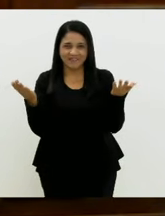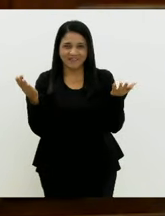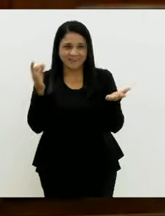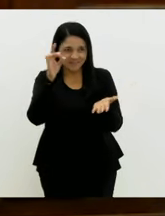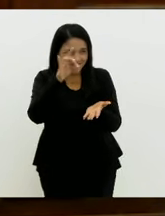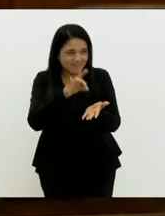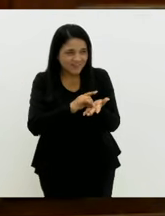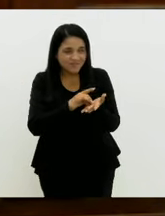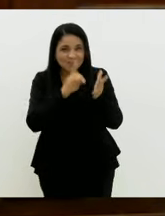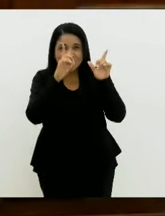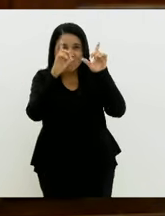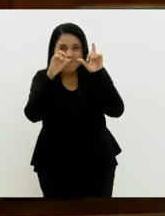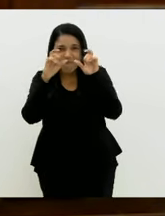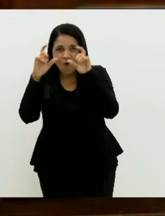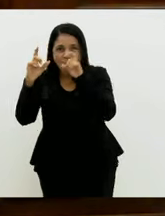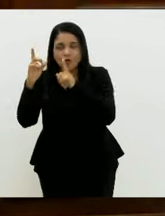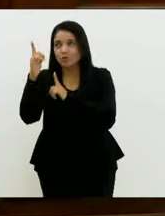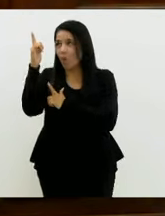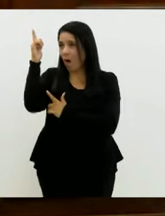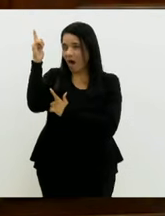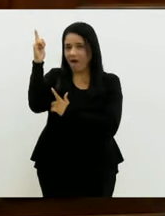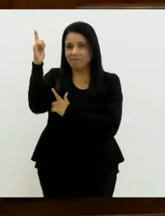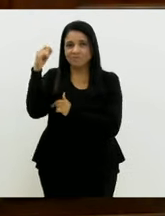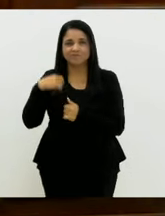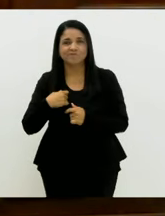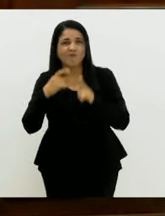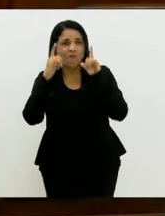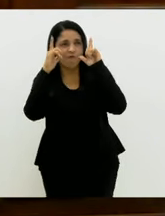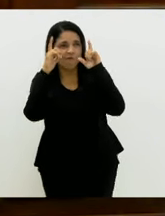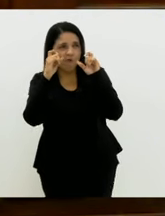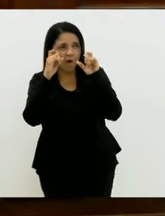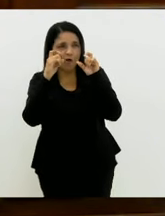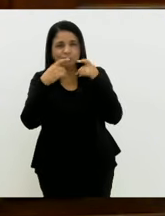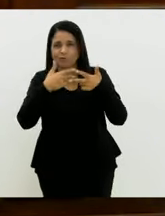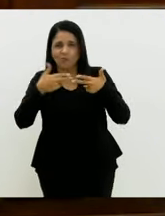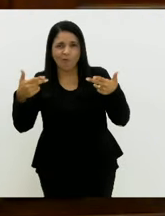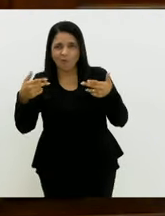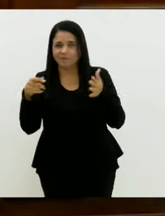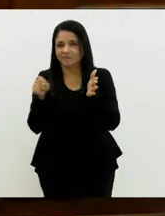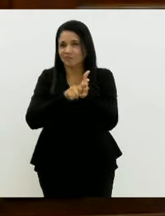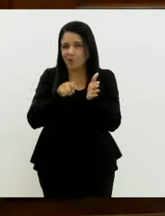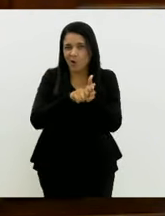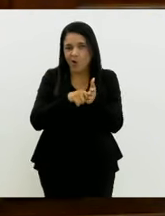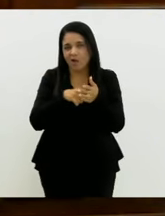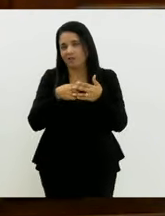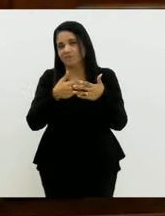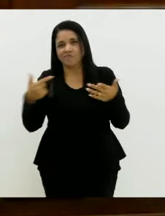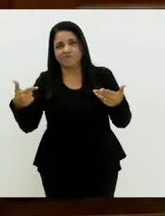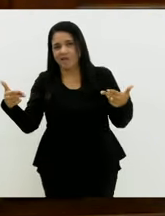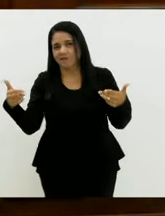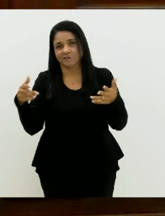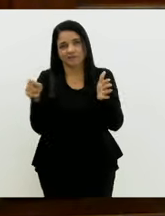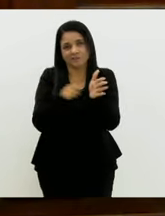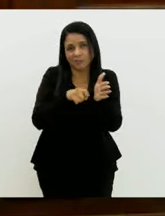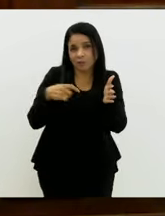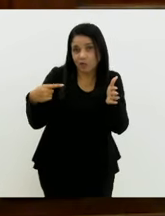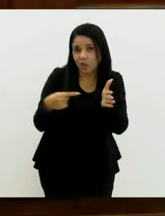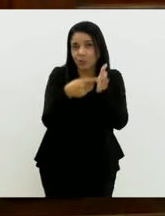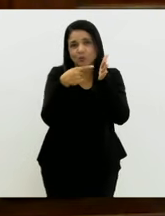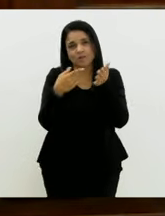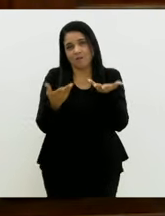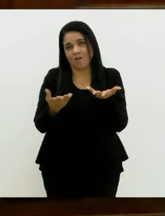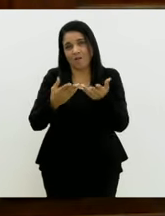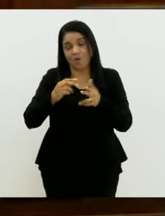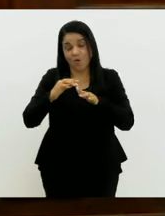fotos com armas, fotos com várias coisas, várias denúncias, mas infelizmente esse cara está solto. É uma